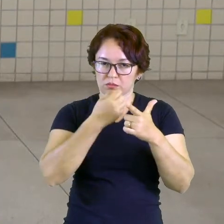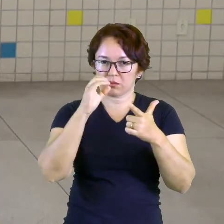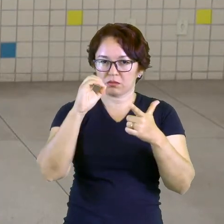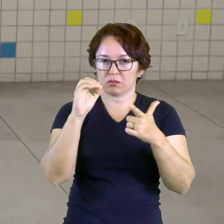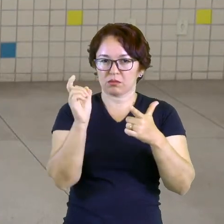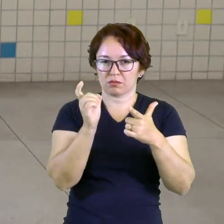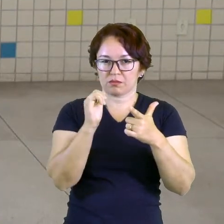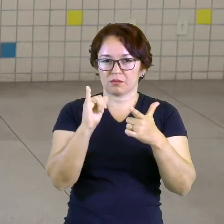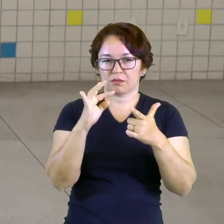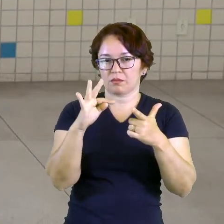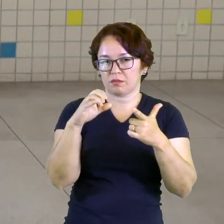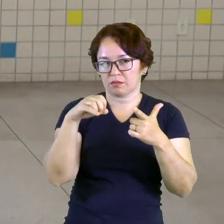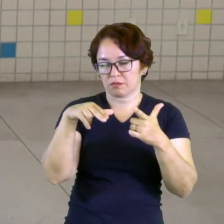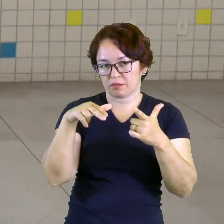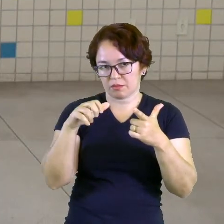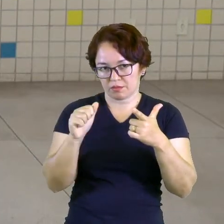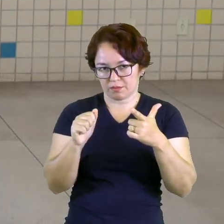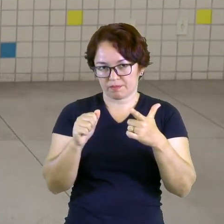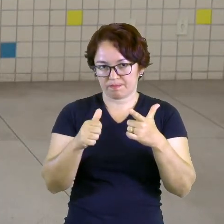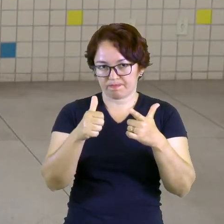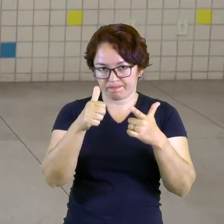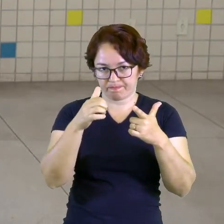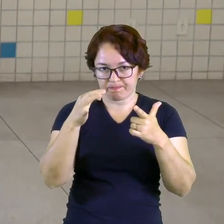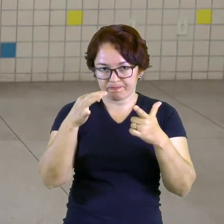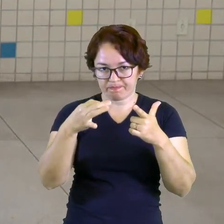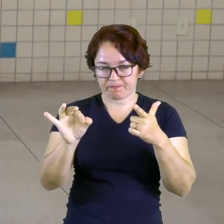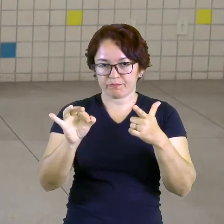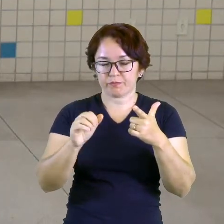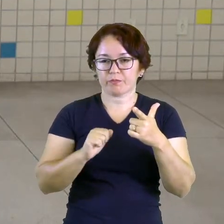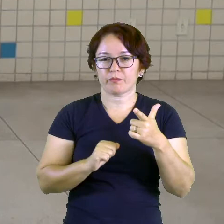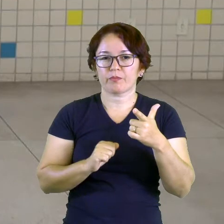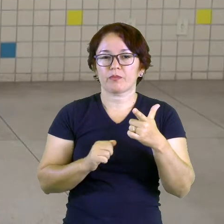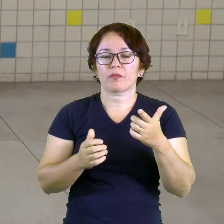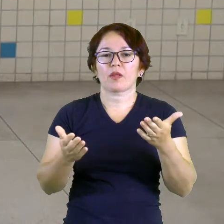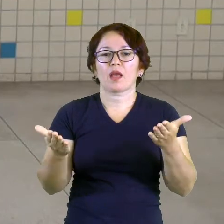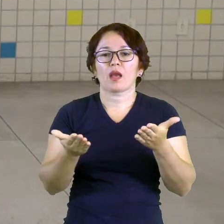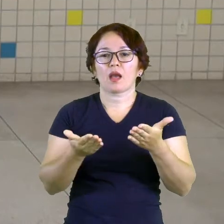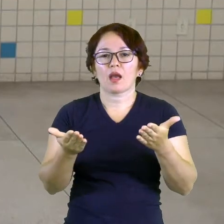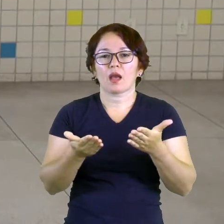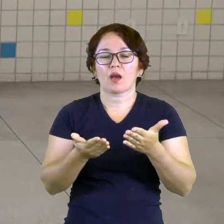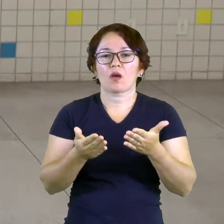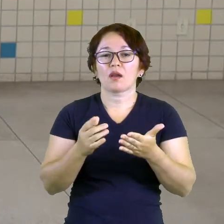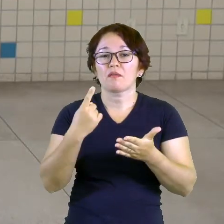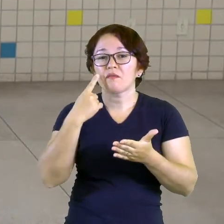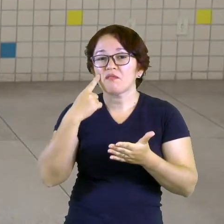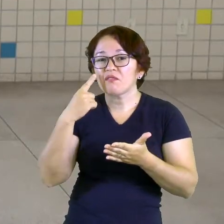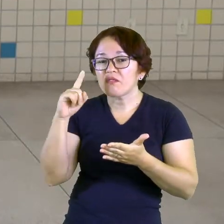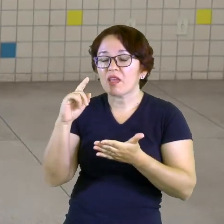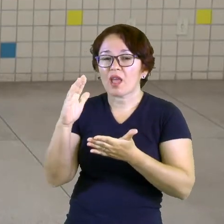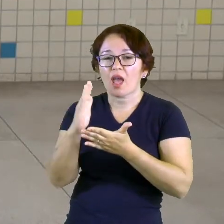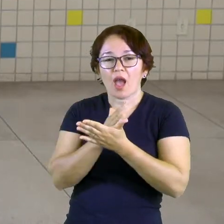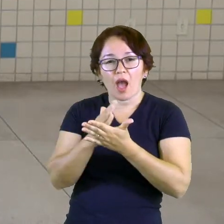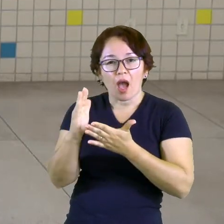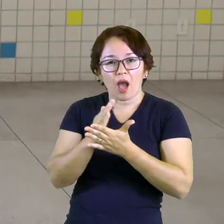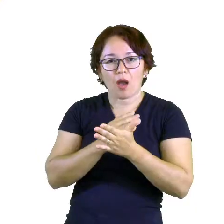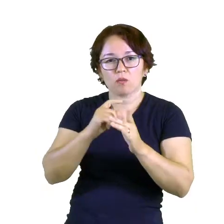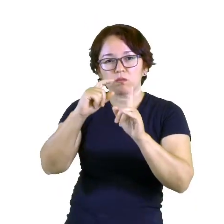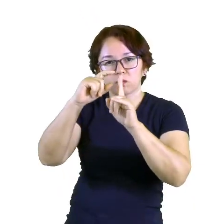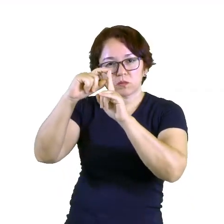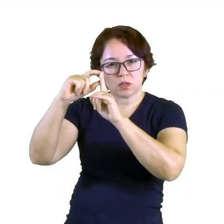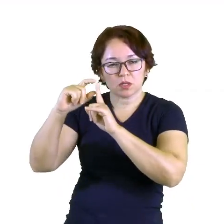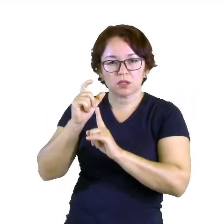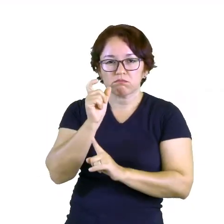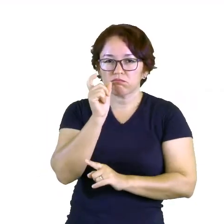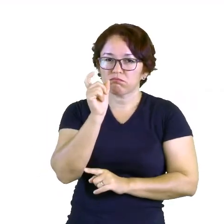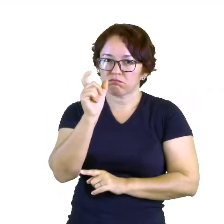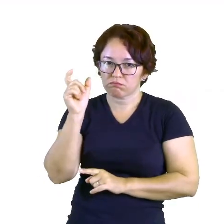em oxítona. Certinho? Vamos conhecer então agora algumas palavras do nosso cotidiano que são